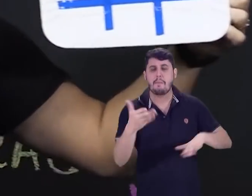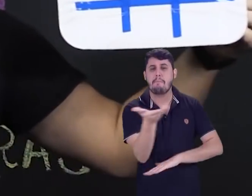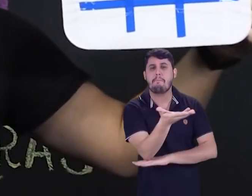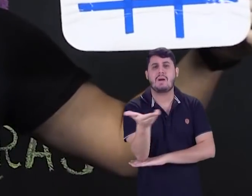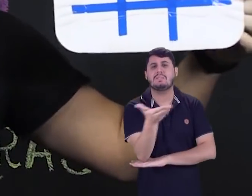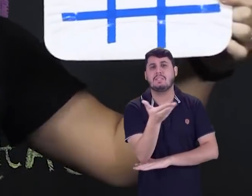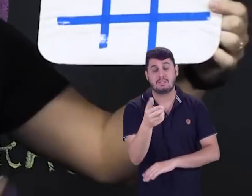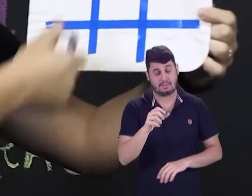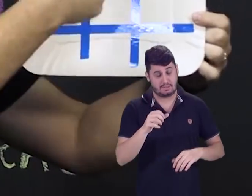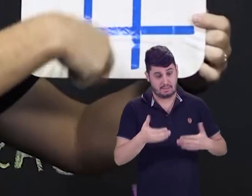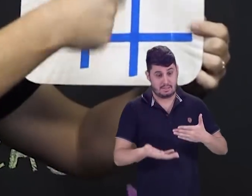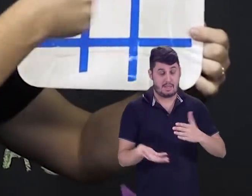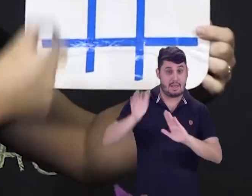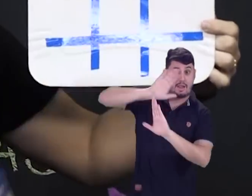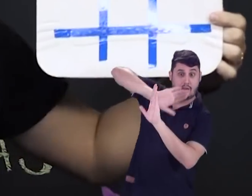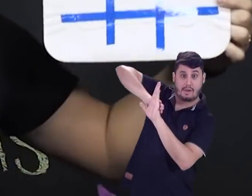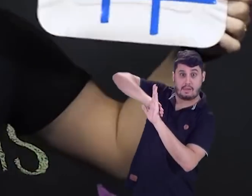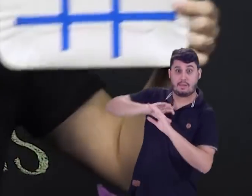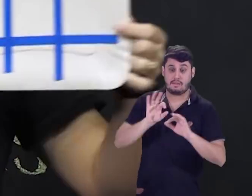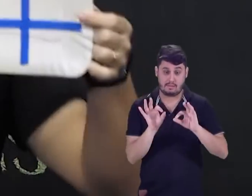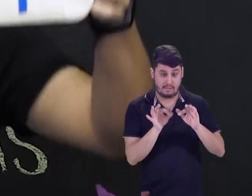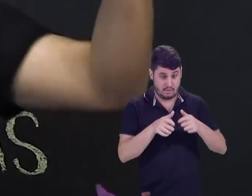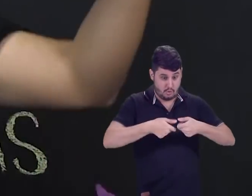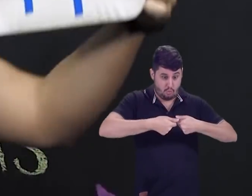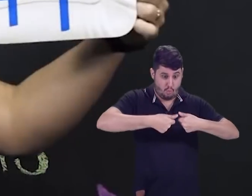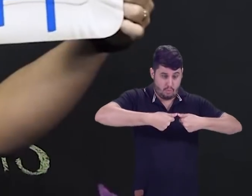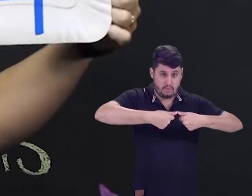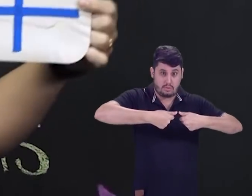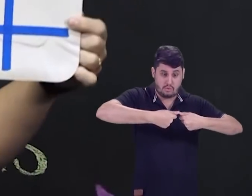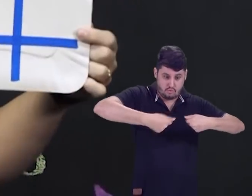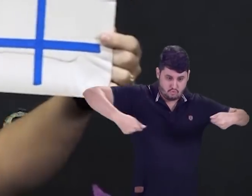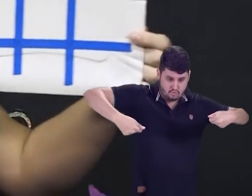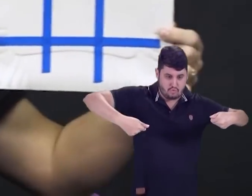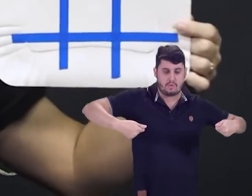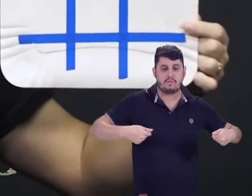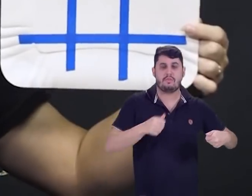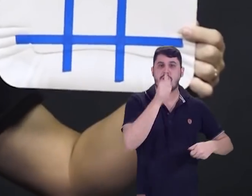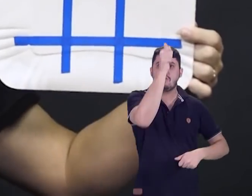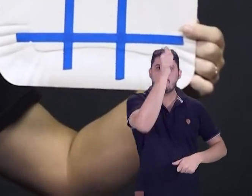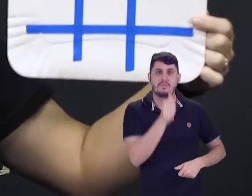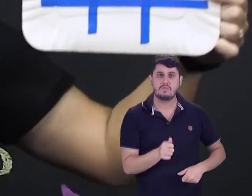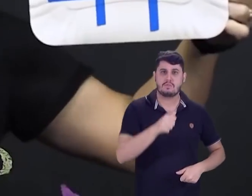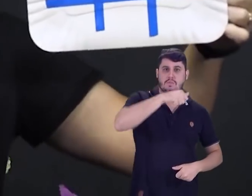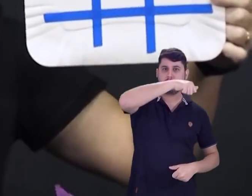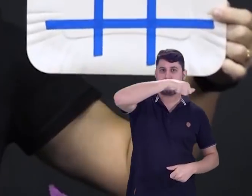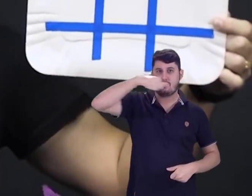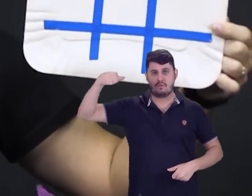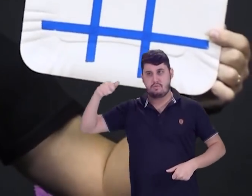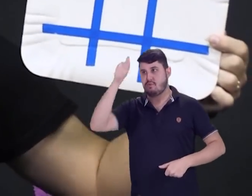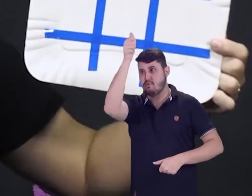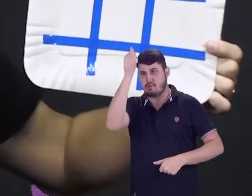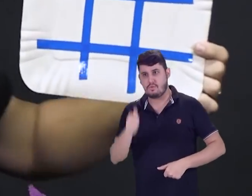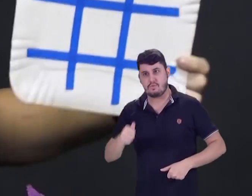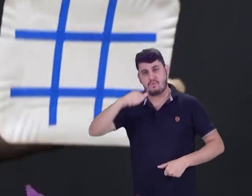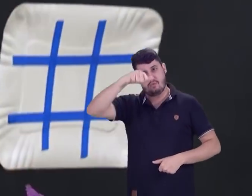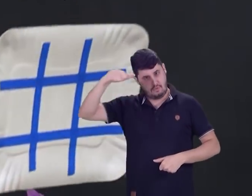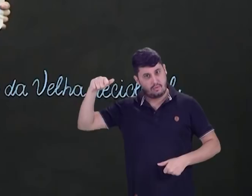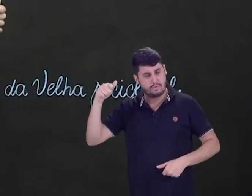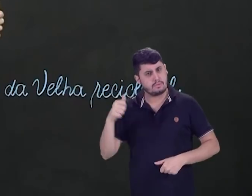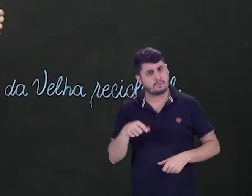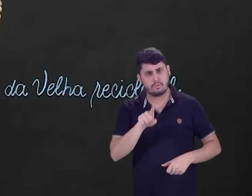que um durex. Você vai passar o durex e agora você criou um jogo da velha e finito. Você pode jogar quantas vezes